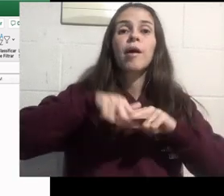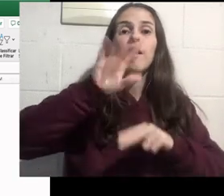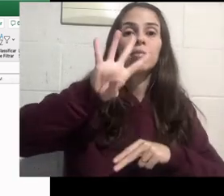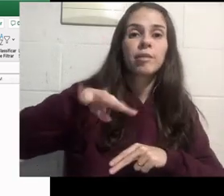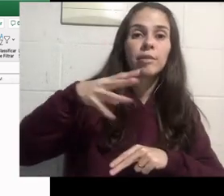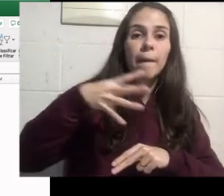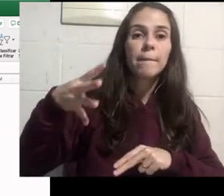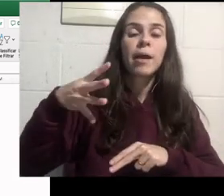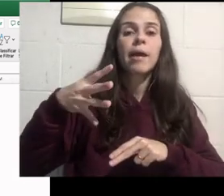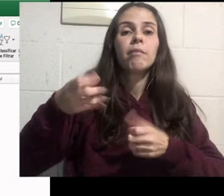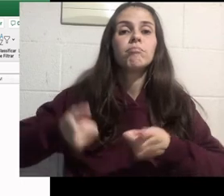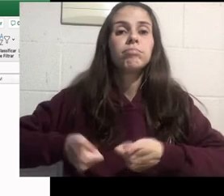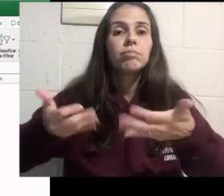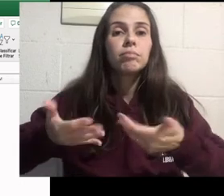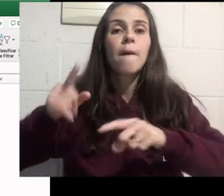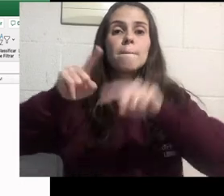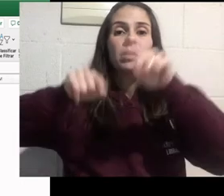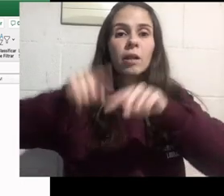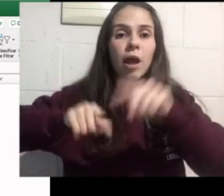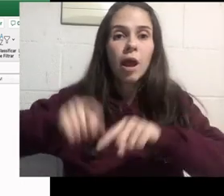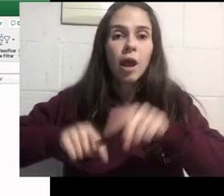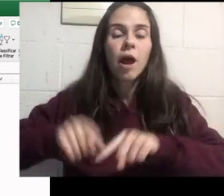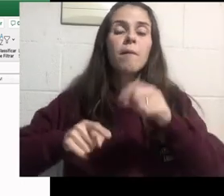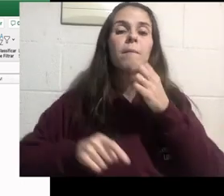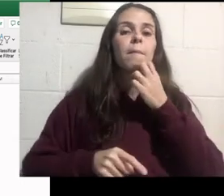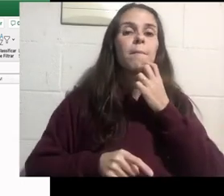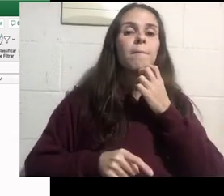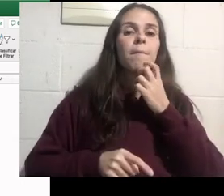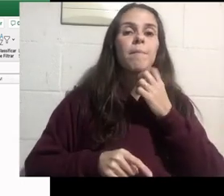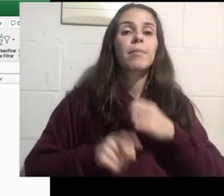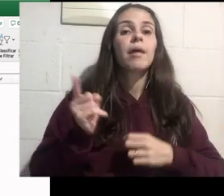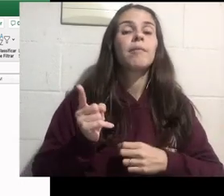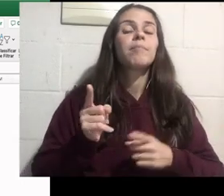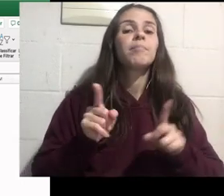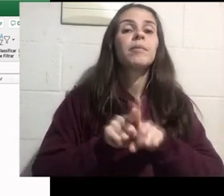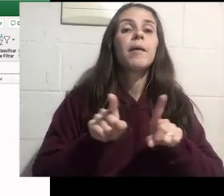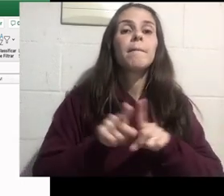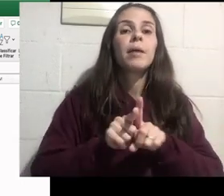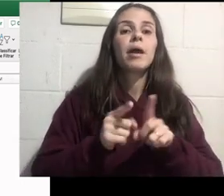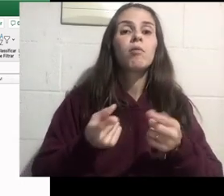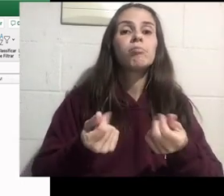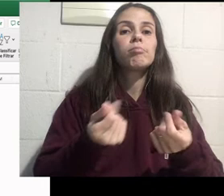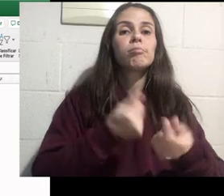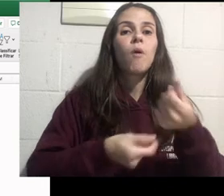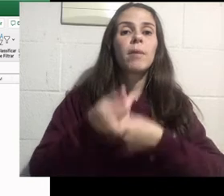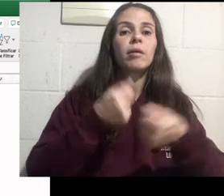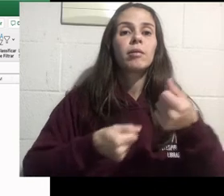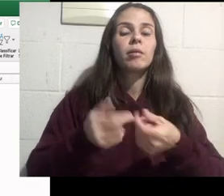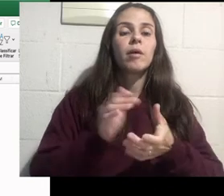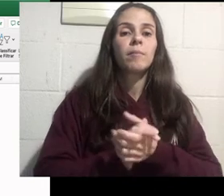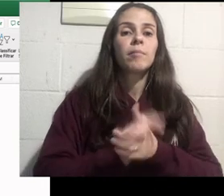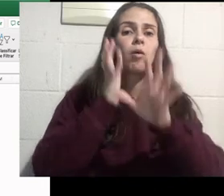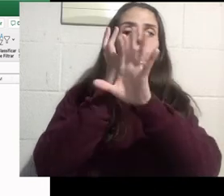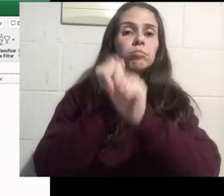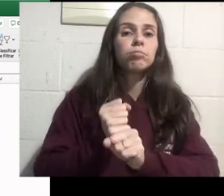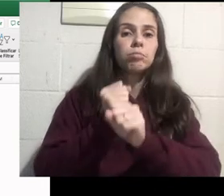fiz os custos das matérias-primas, né, dos componentes. Esse aqui é dos gastos de comercialização, que a gente acabou de ver,